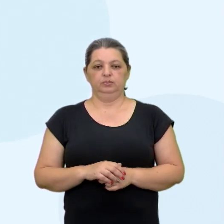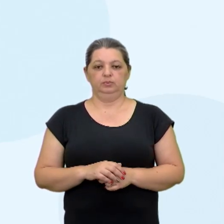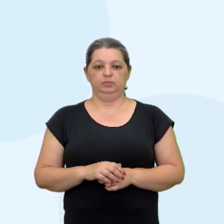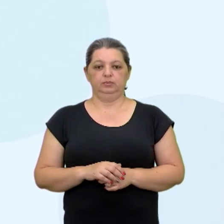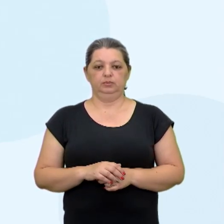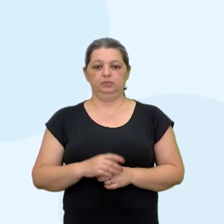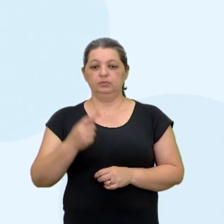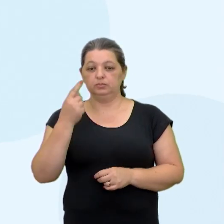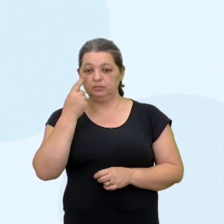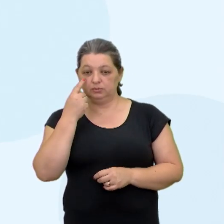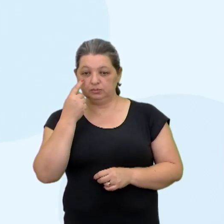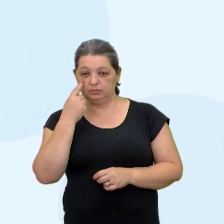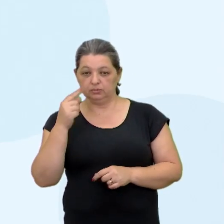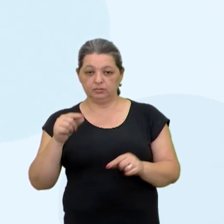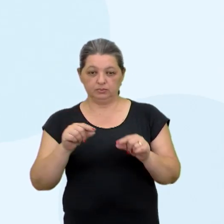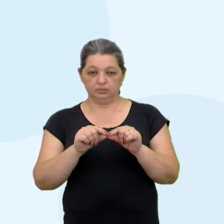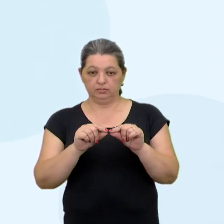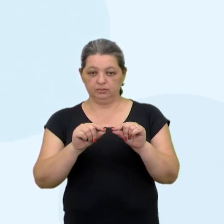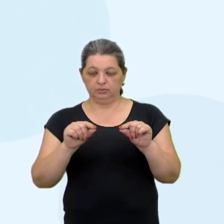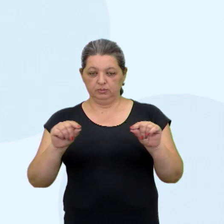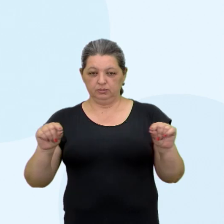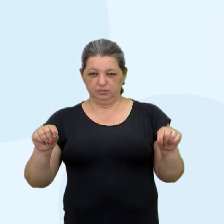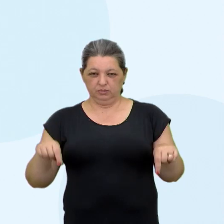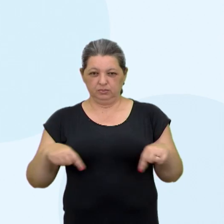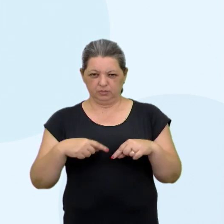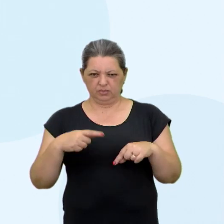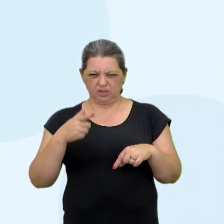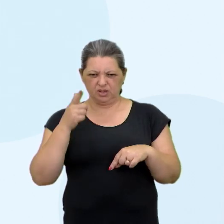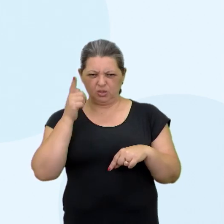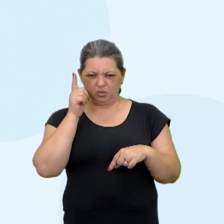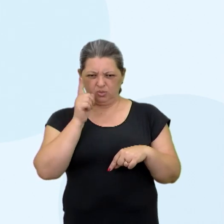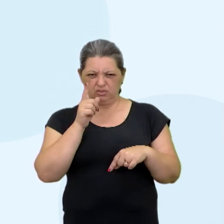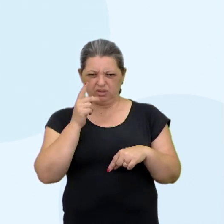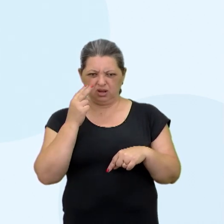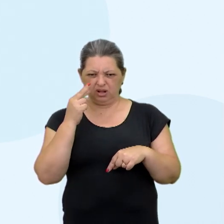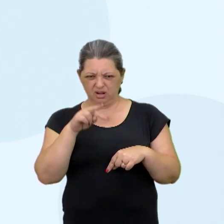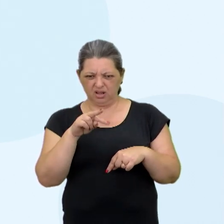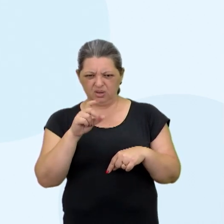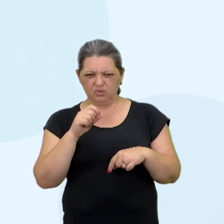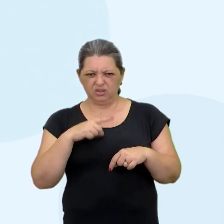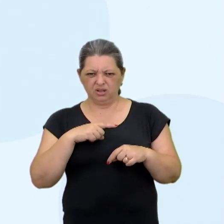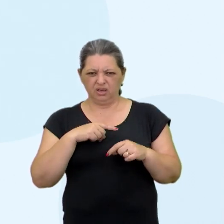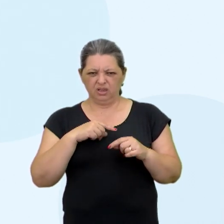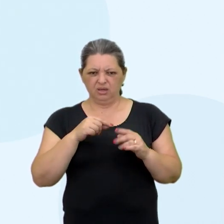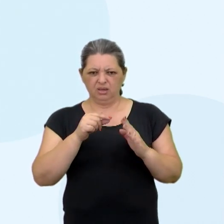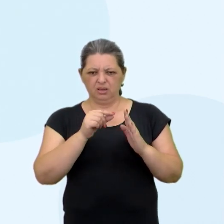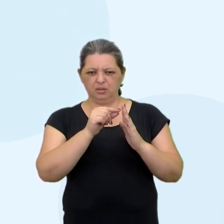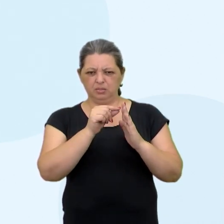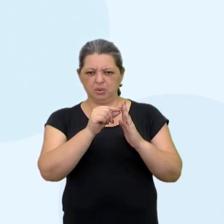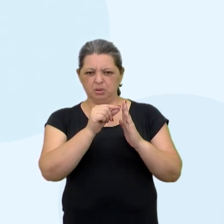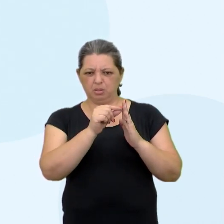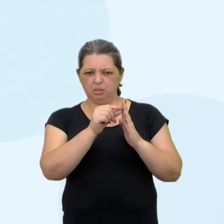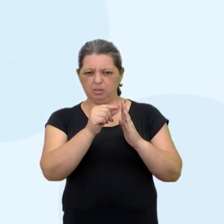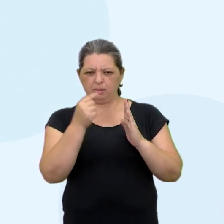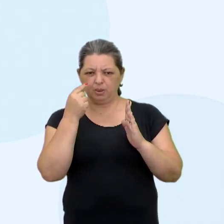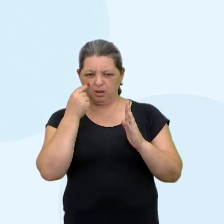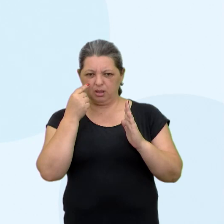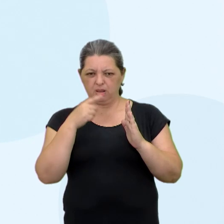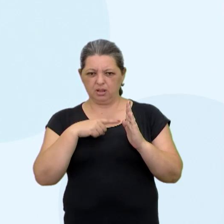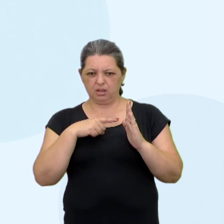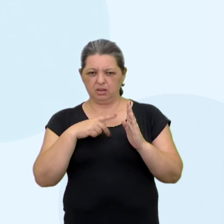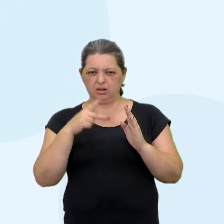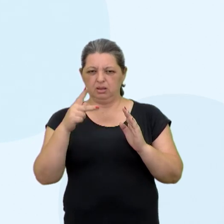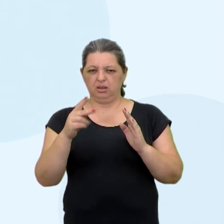essa daqui, tá? Eu não sei se vocês conseguem ler exatamente o que tá ali, mas o que acontece? Essa questão tá esse